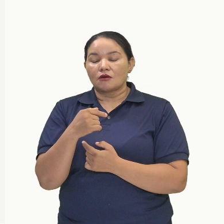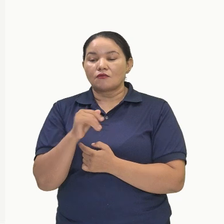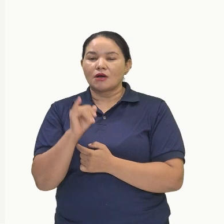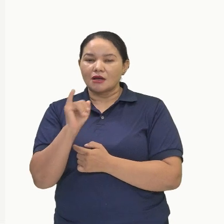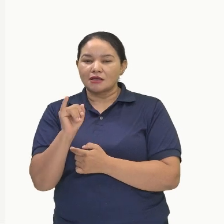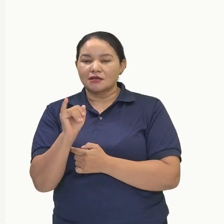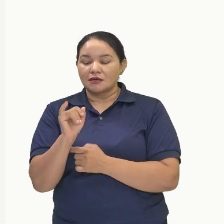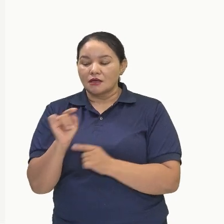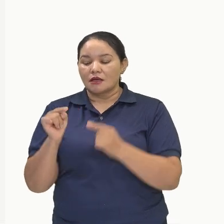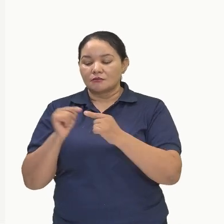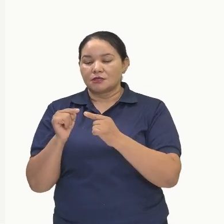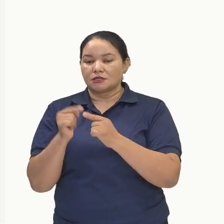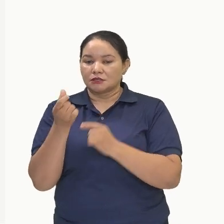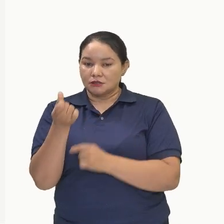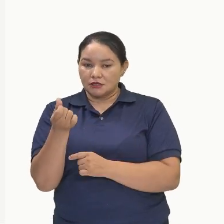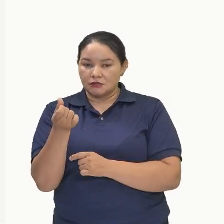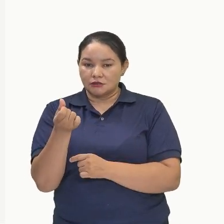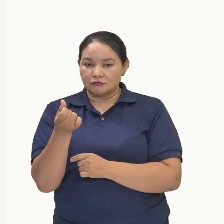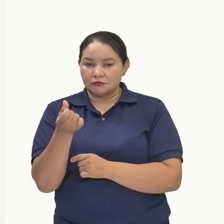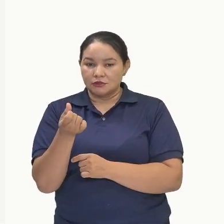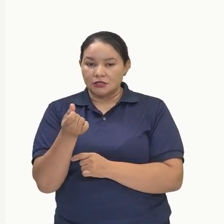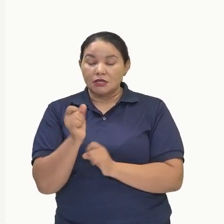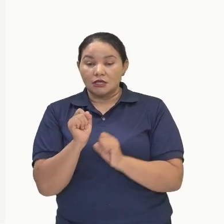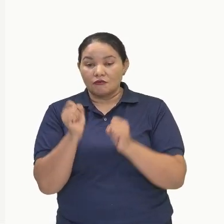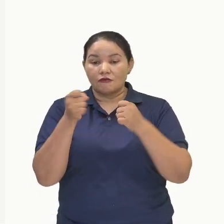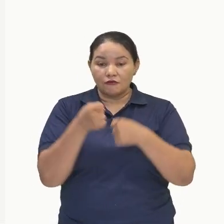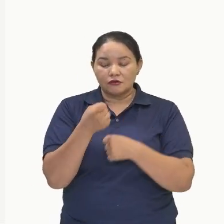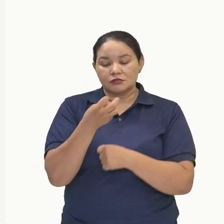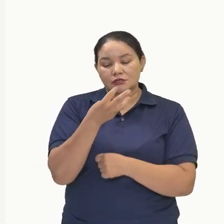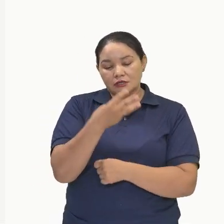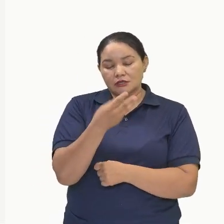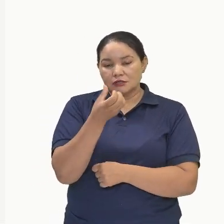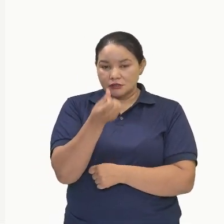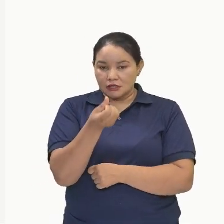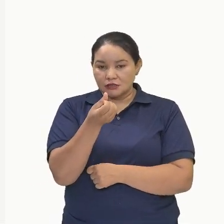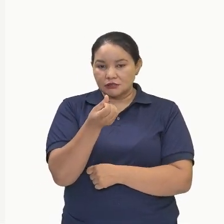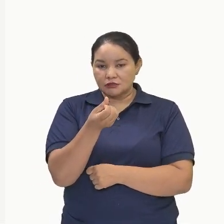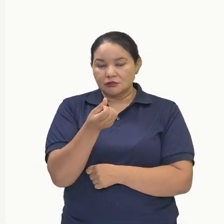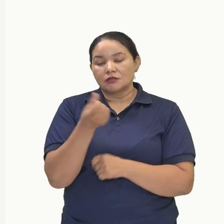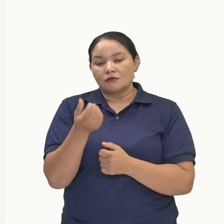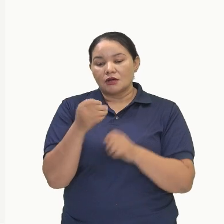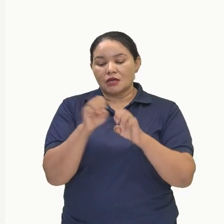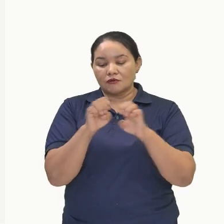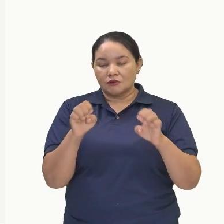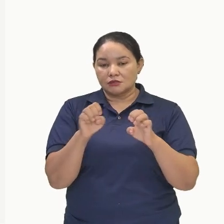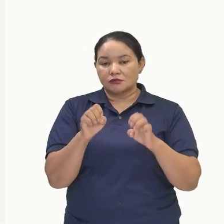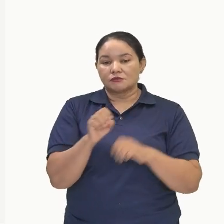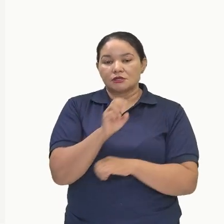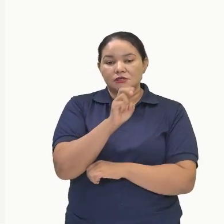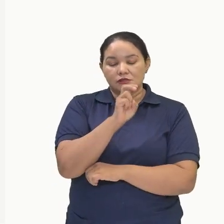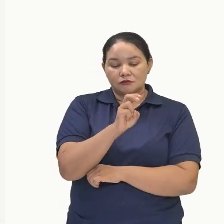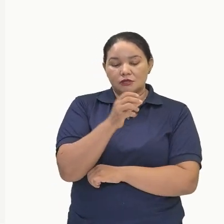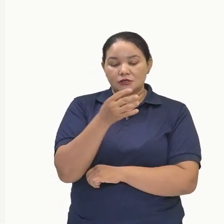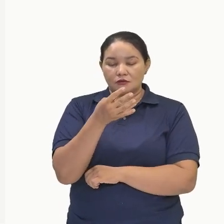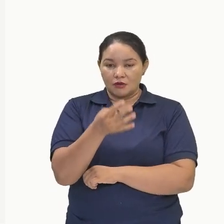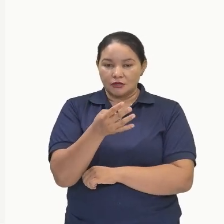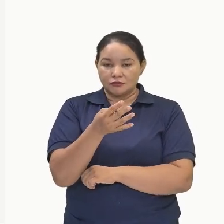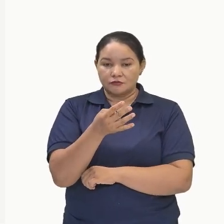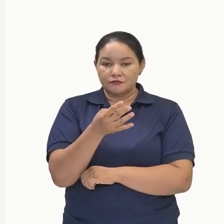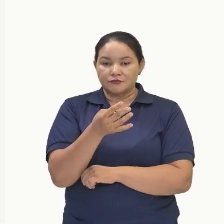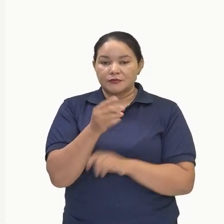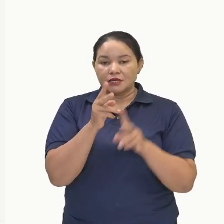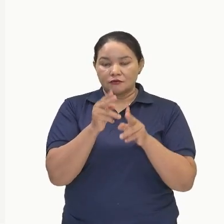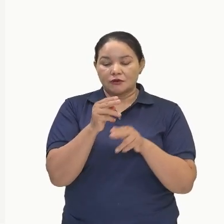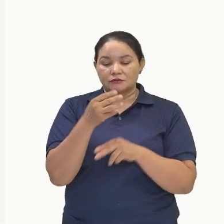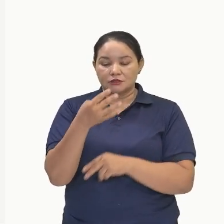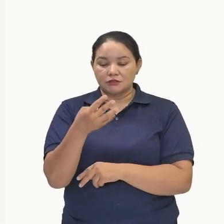Como a força contra-eletromotriz é 36, então fica essa equação aí, ó. 54 é igual a